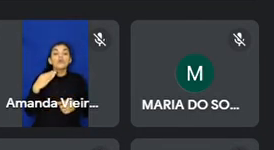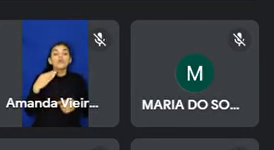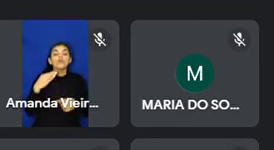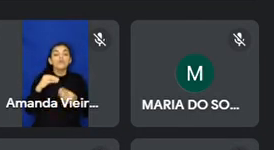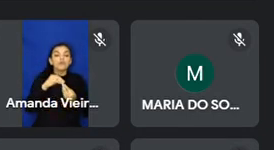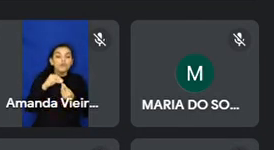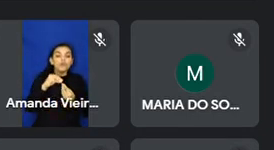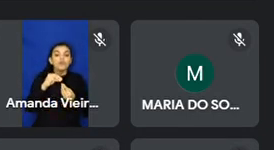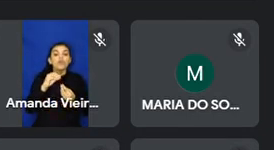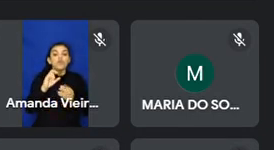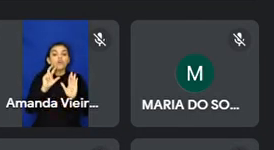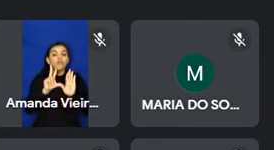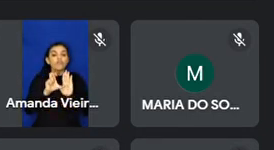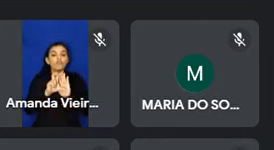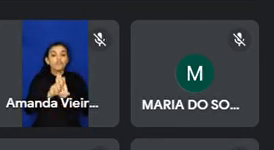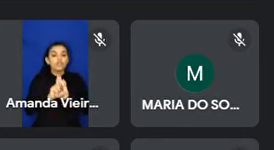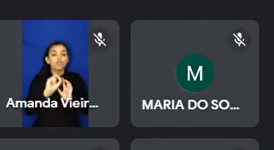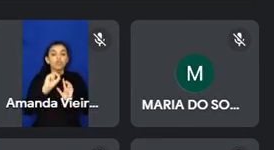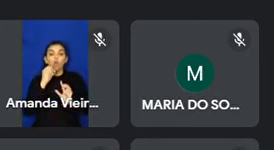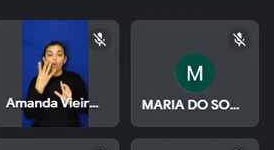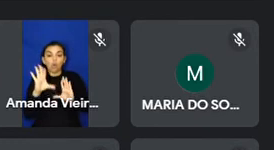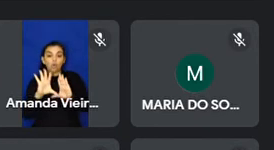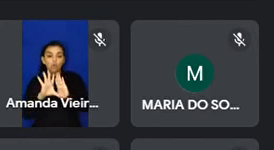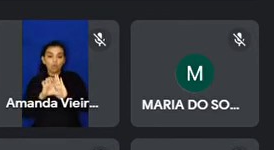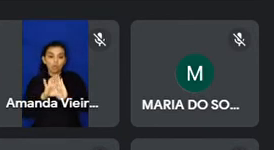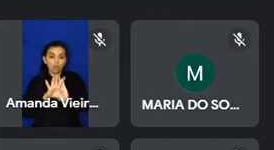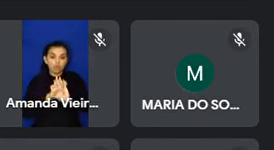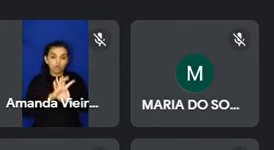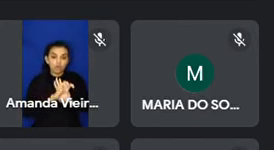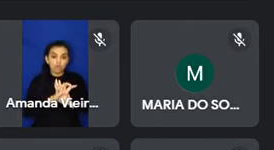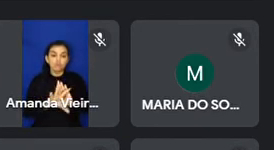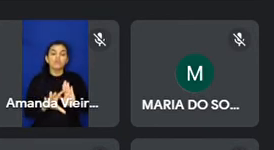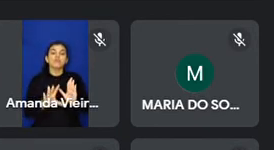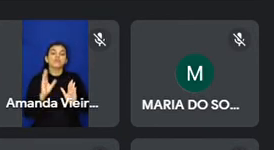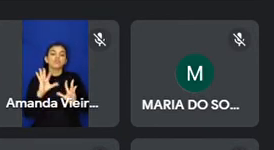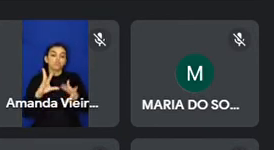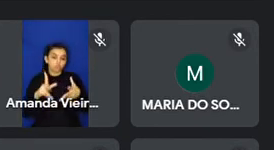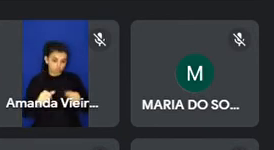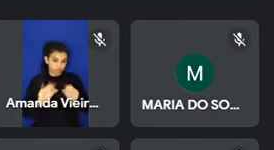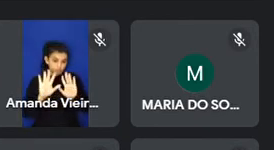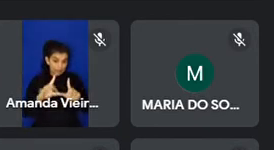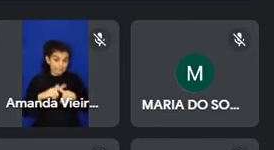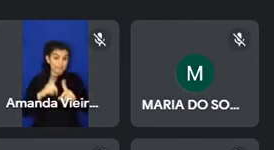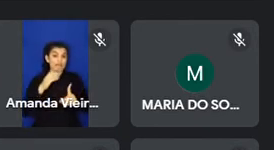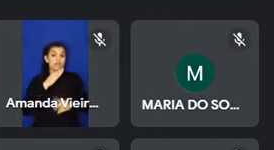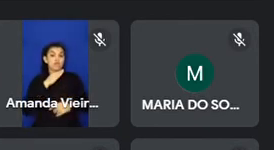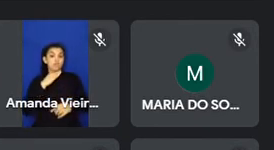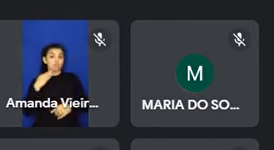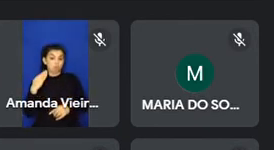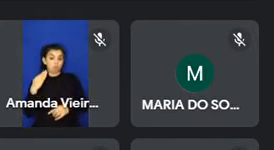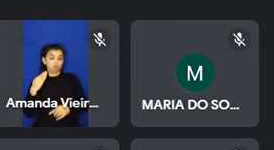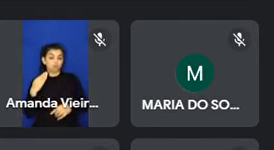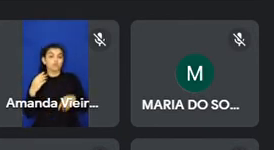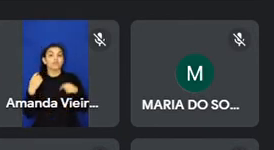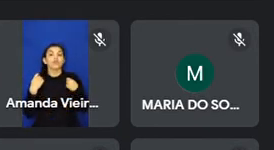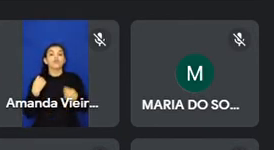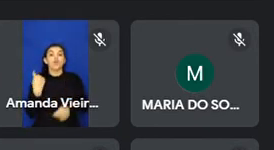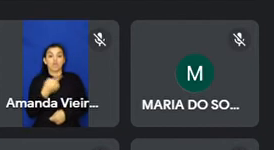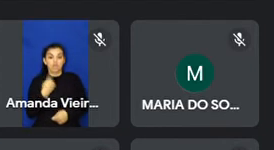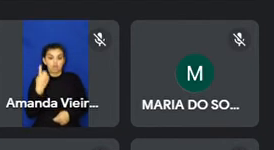ou a bactéria completa, né? Só que está morto. Então, eu vou ter poucos efeitos colaterais, porque